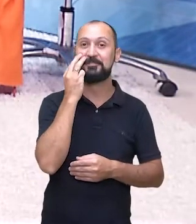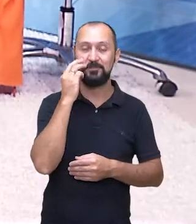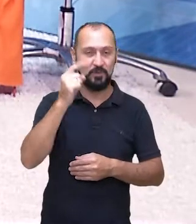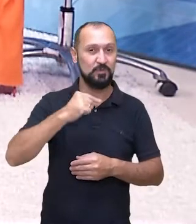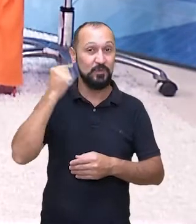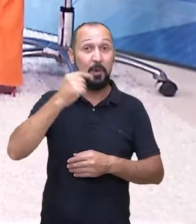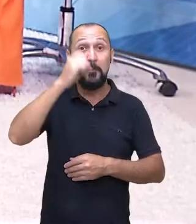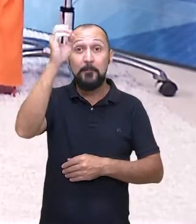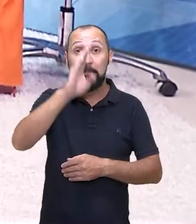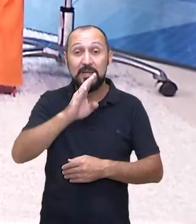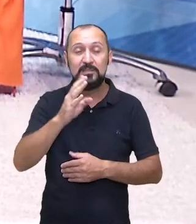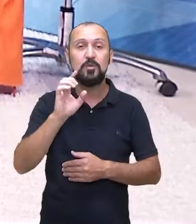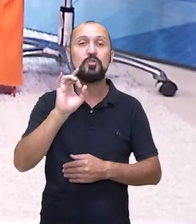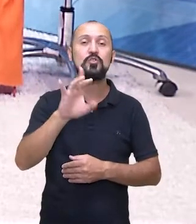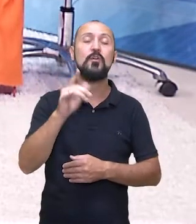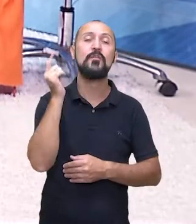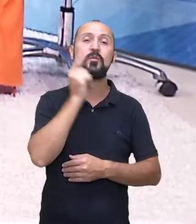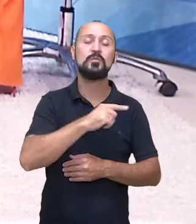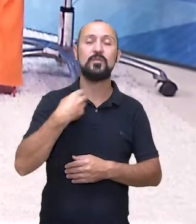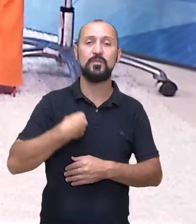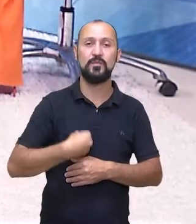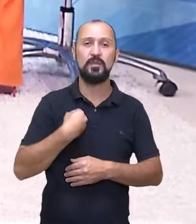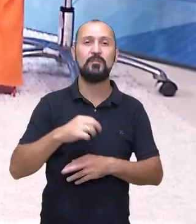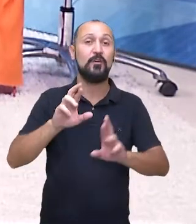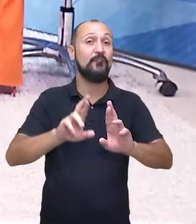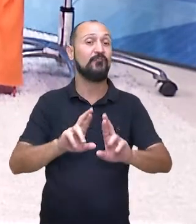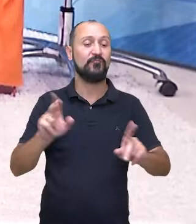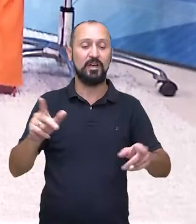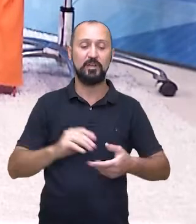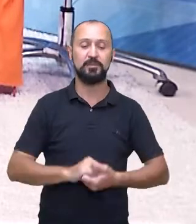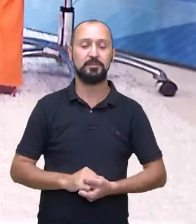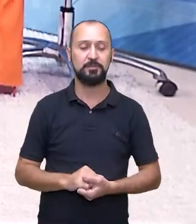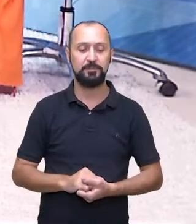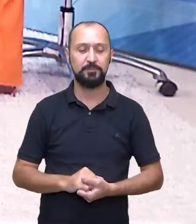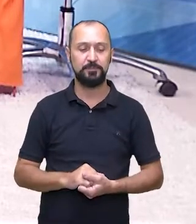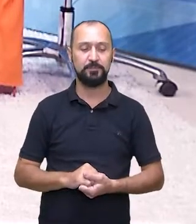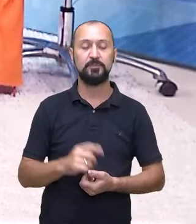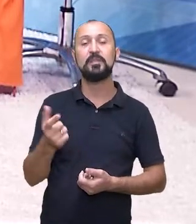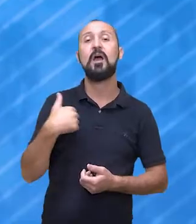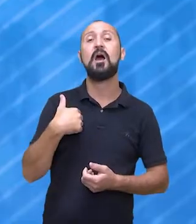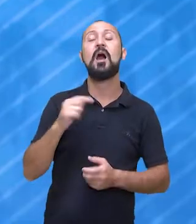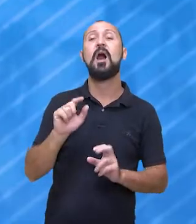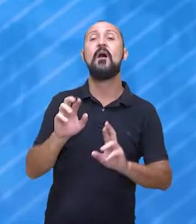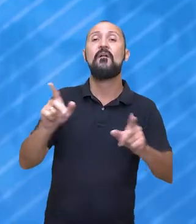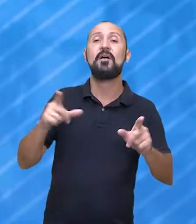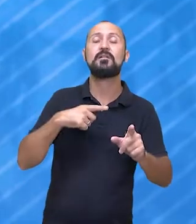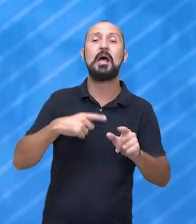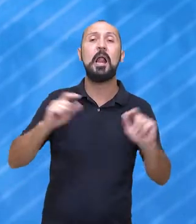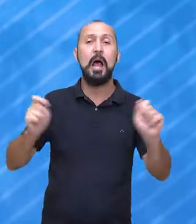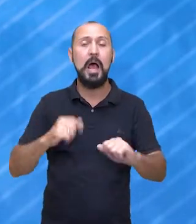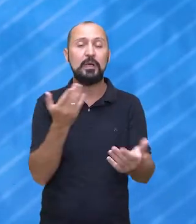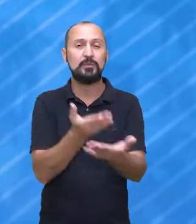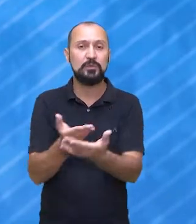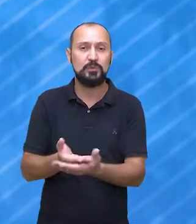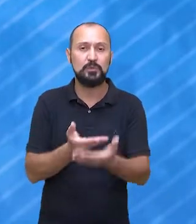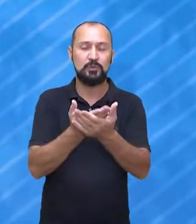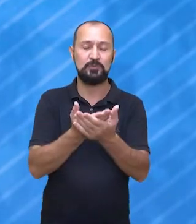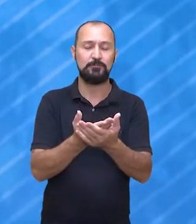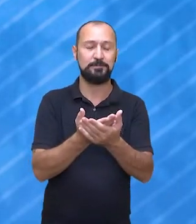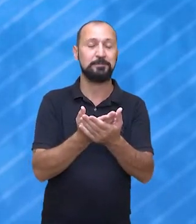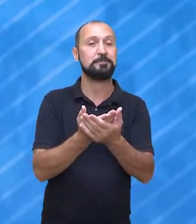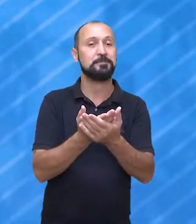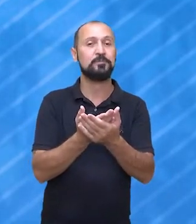milhão de Advogados do Brasil só sobreviverá aquele que foi diferenciado e a diferença está Justamente